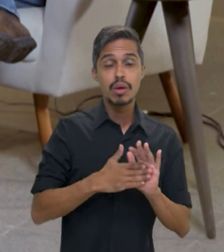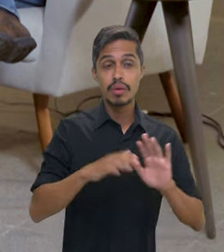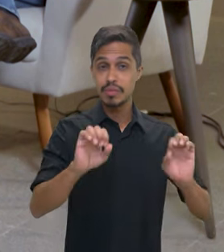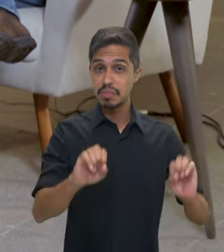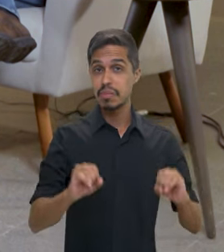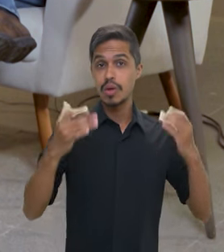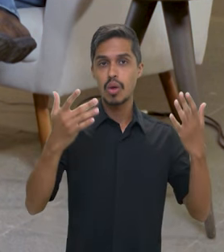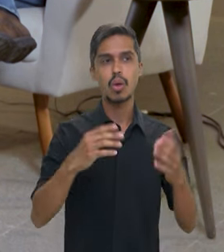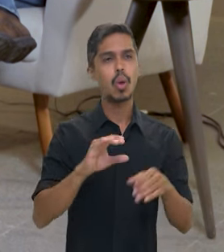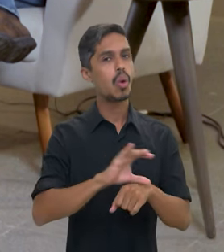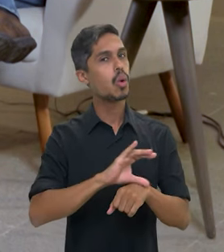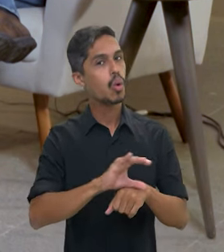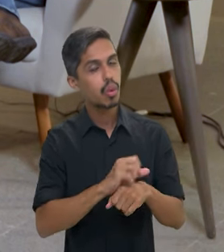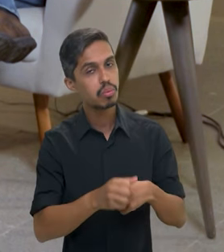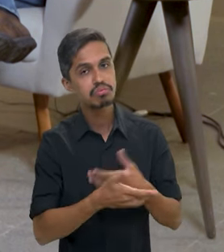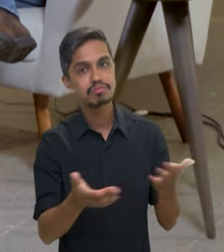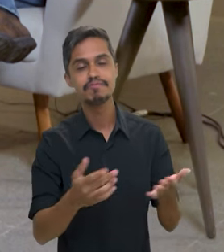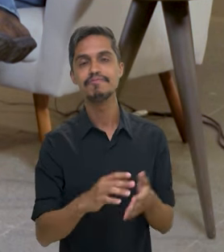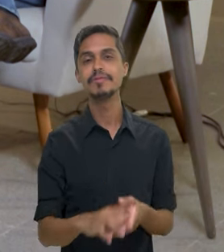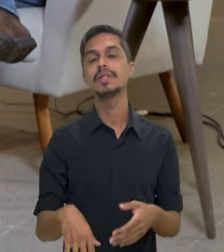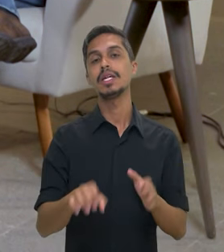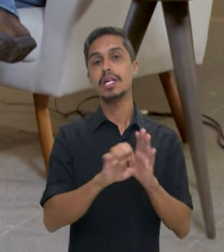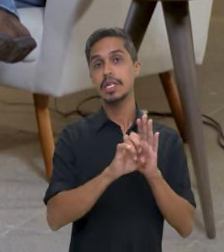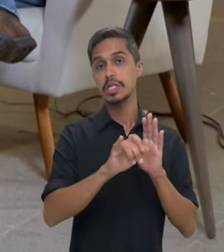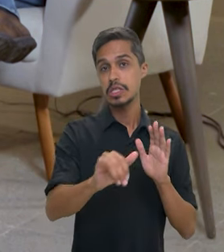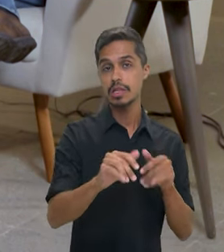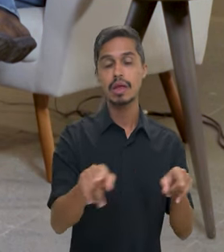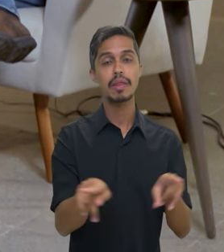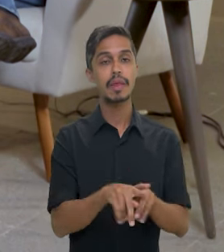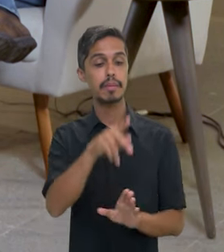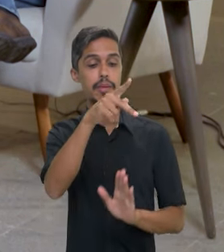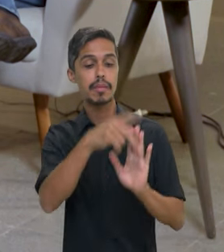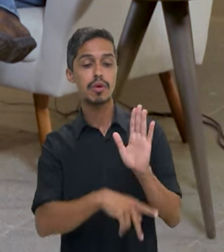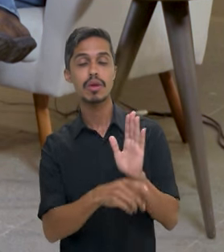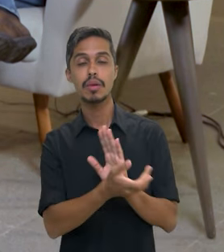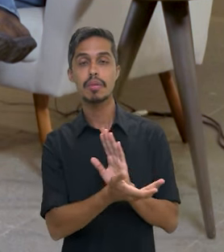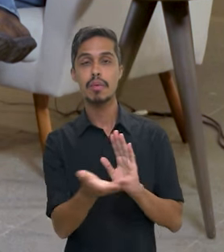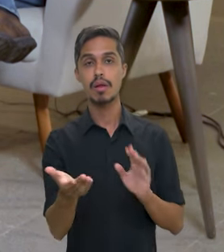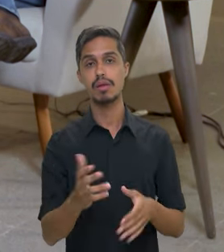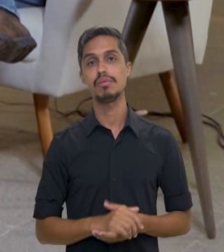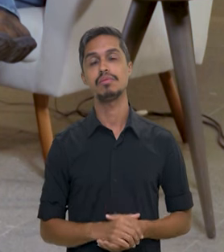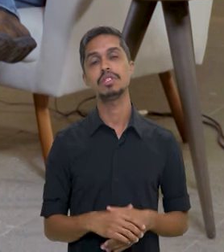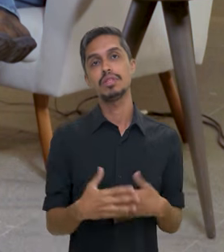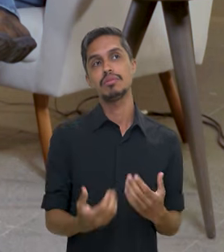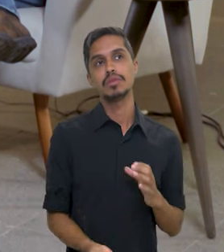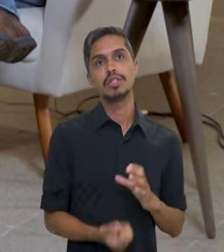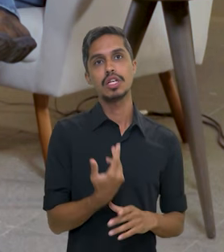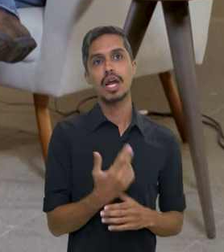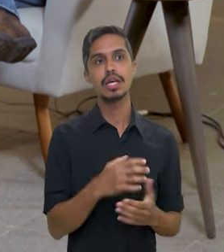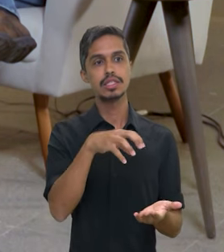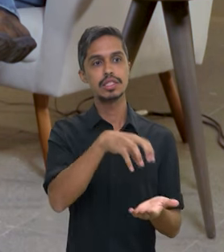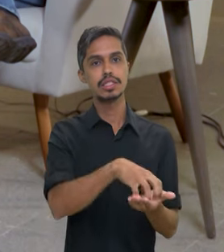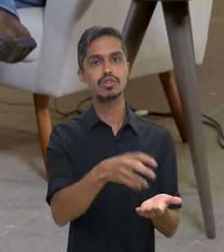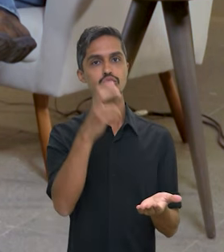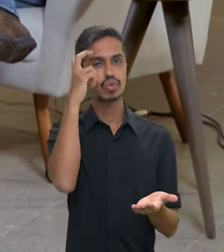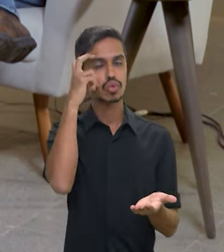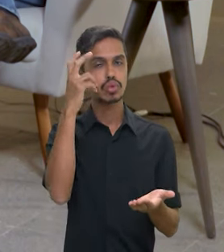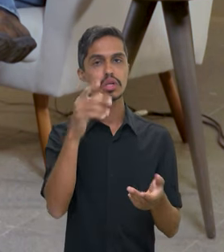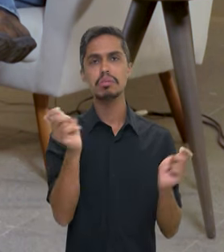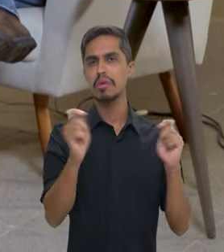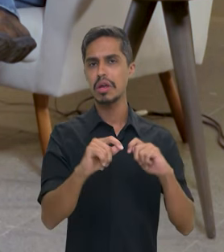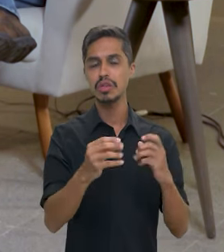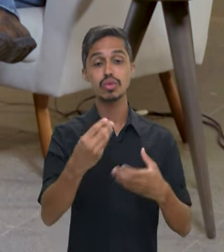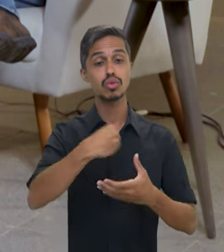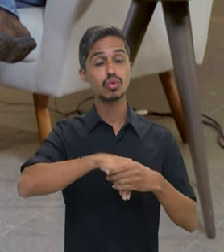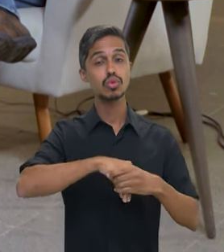propor festivais, cursos editais, inclusive projetos para criar centros